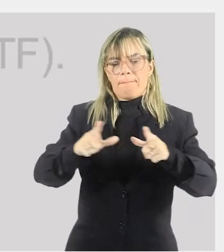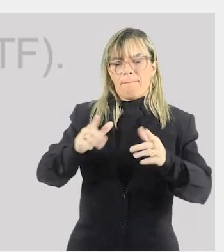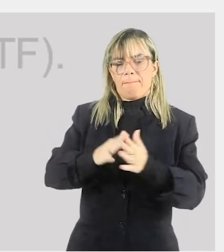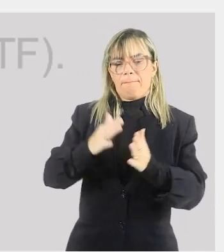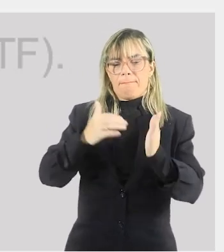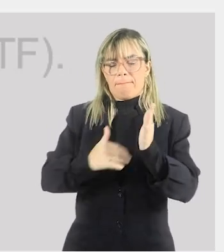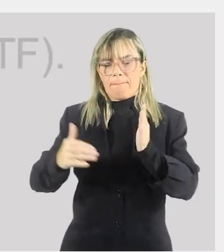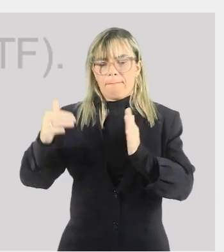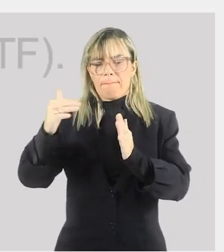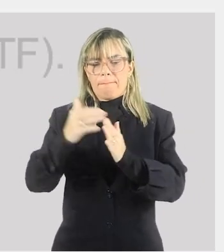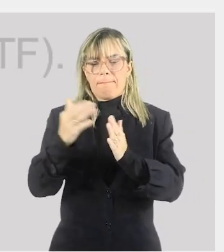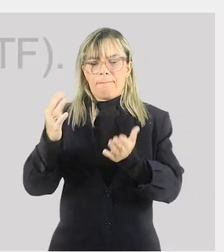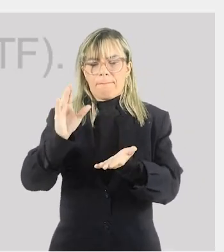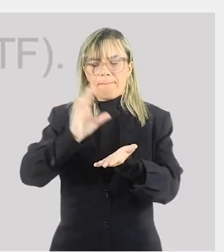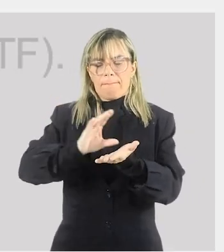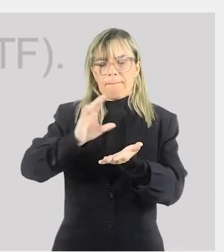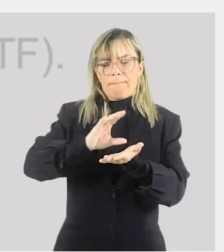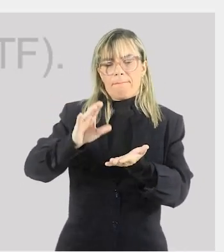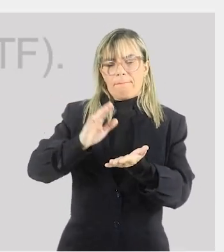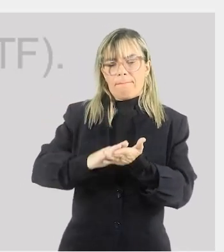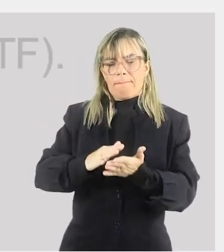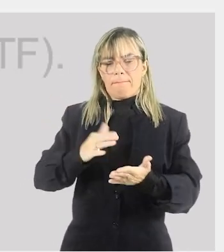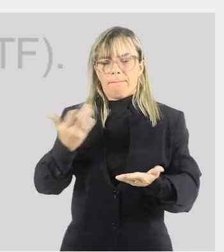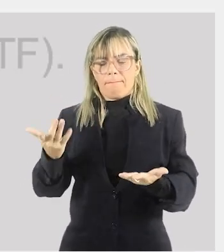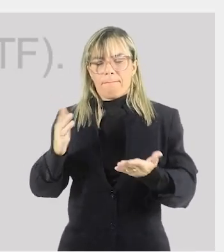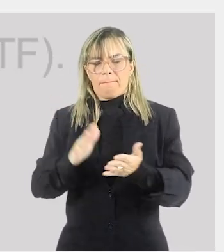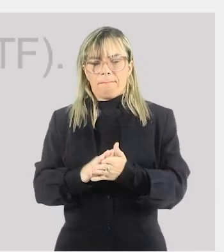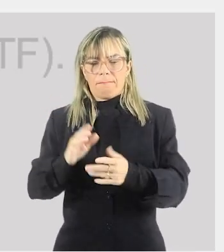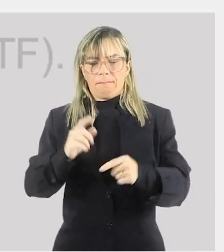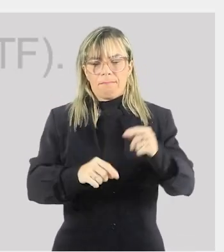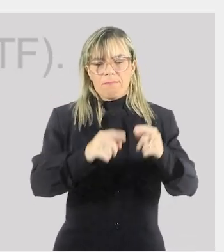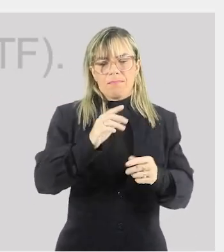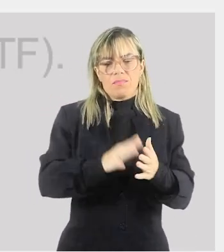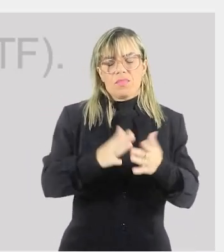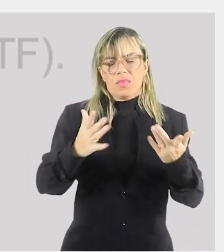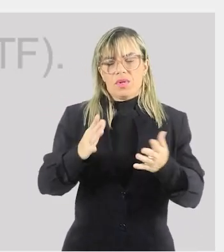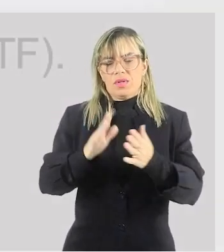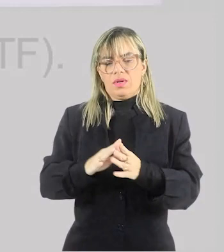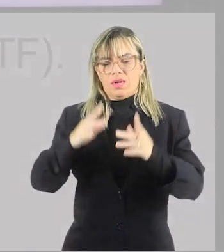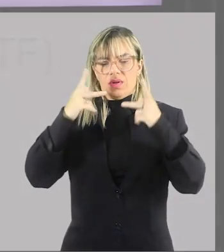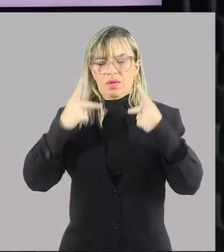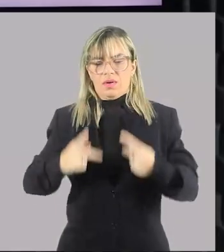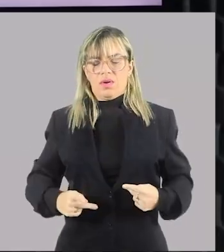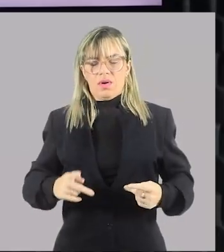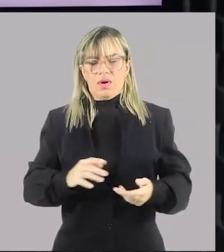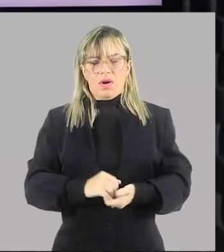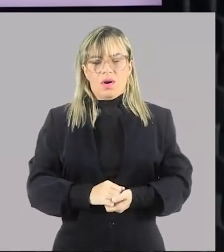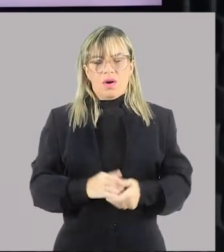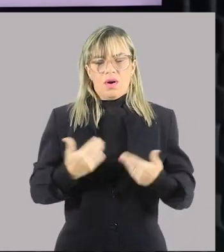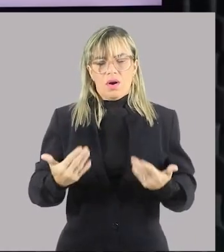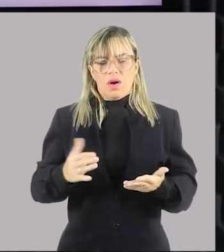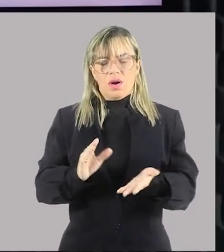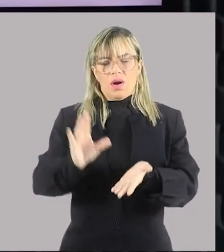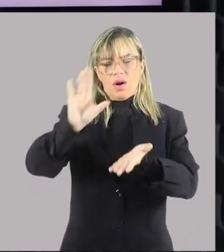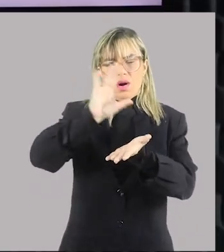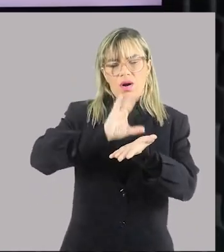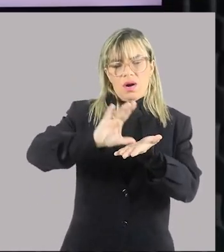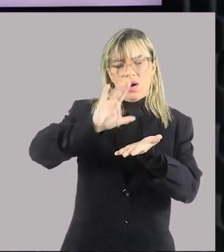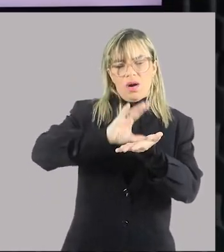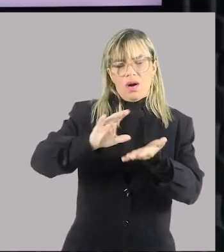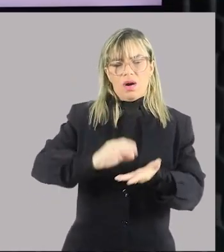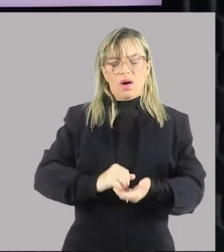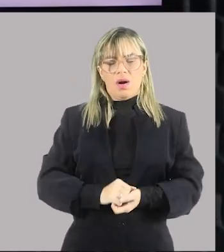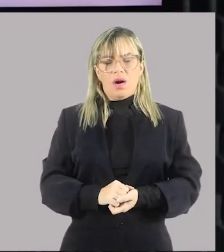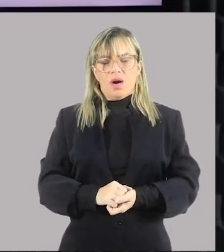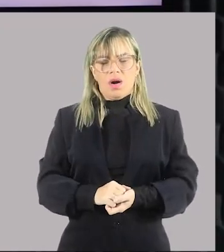capital físico, o aumento do estoque de capital humano. Ora, quando a gente fala de capital, certo? A pessoa acha